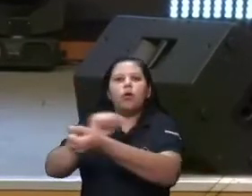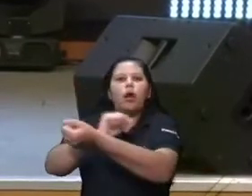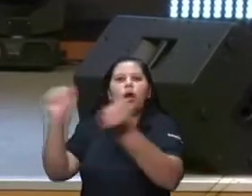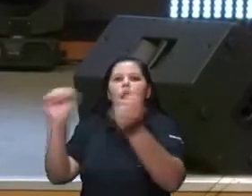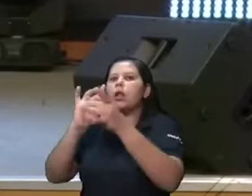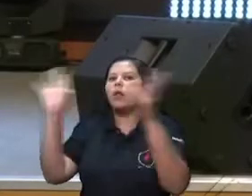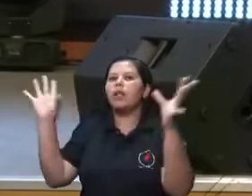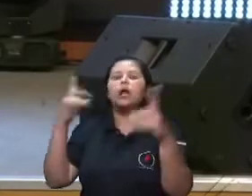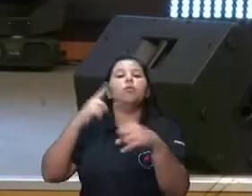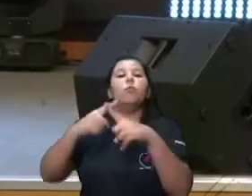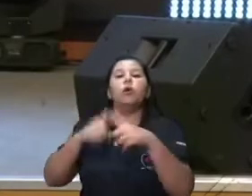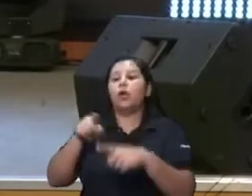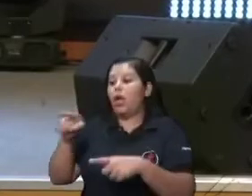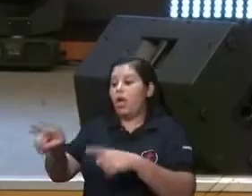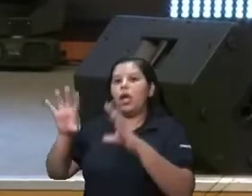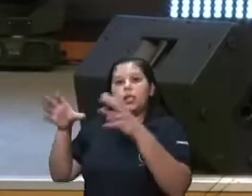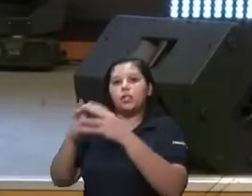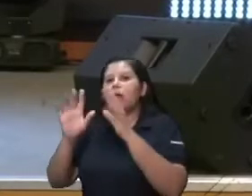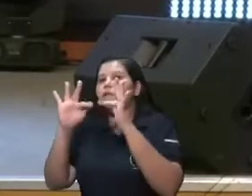disso.